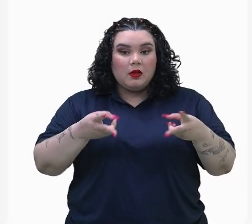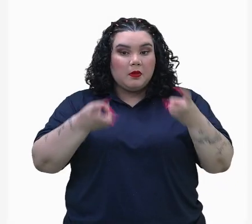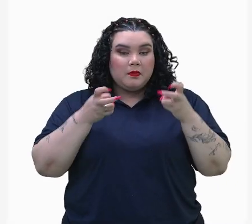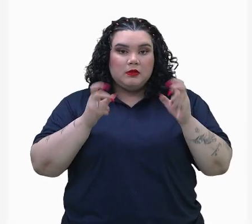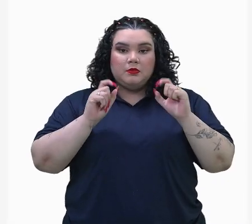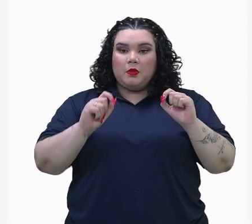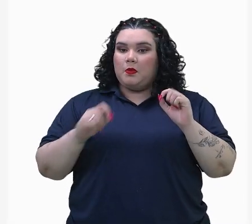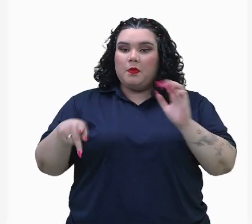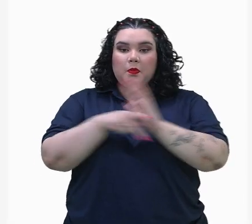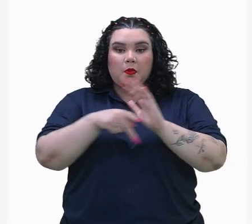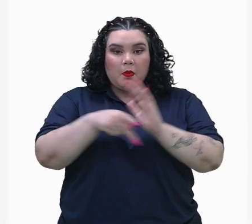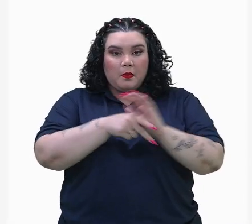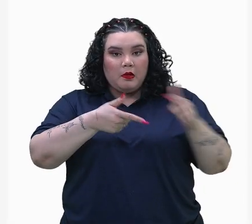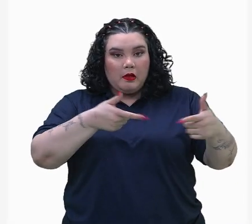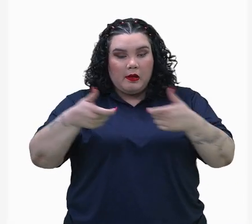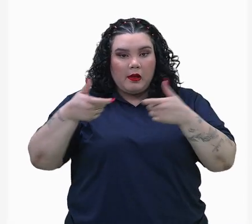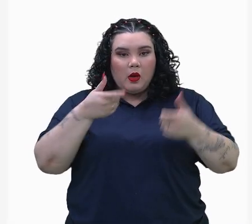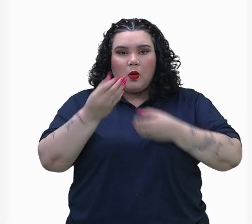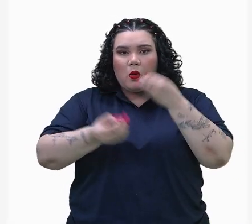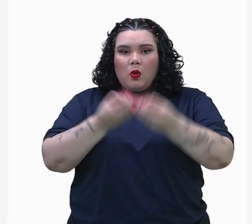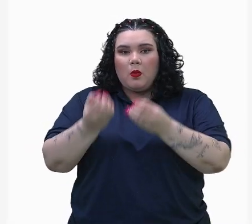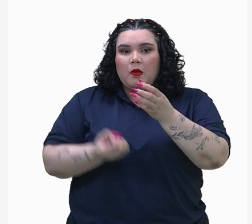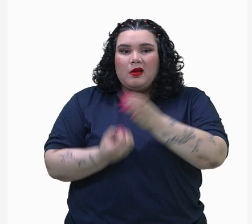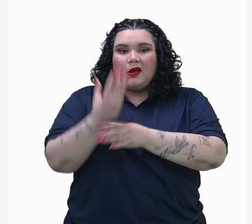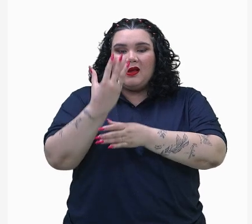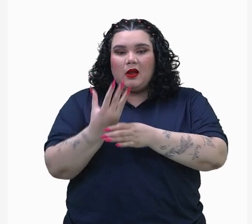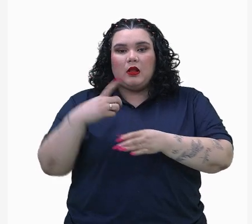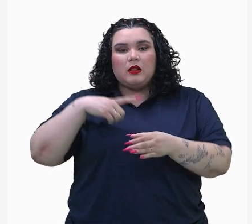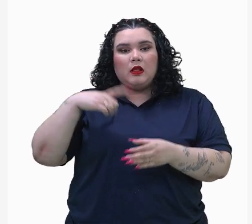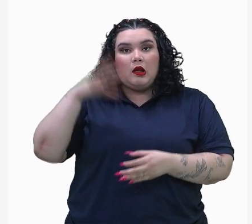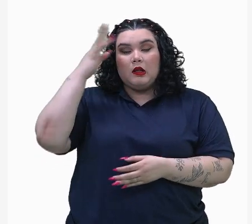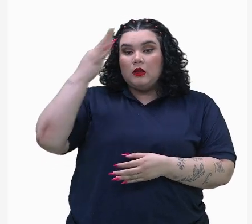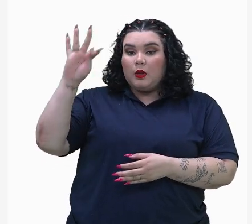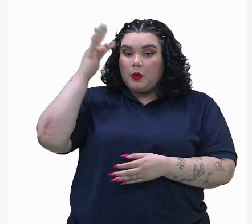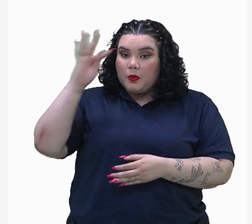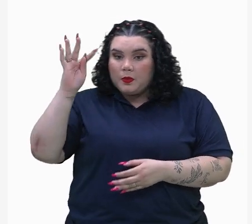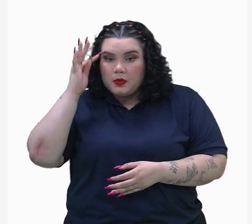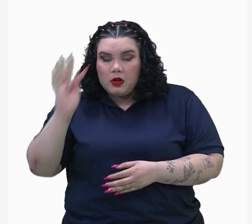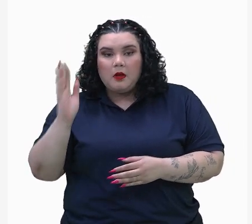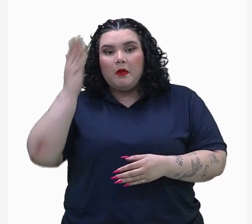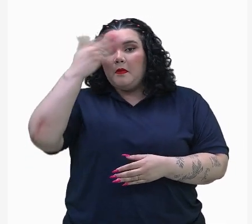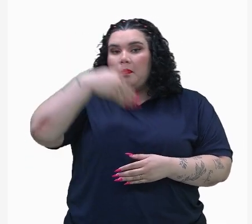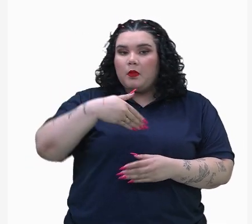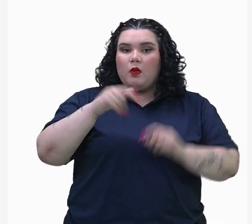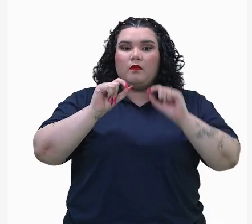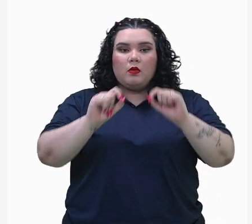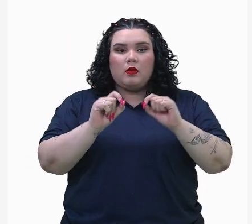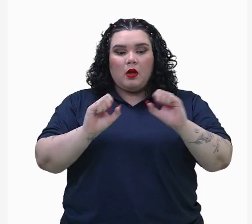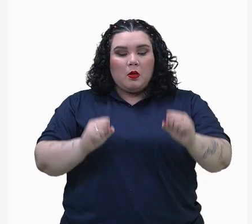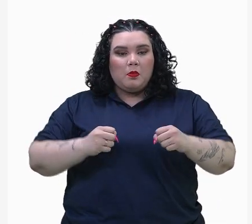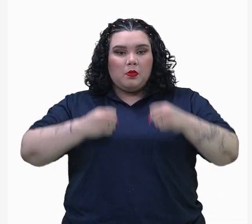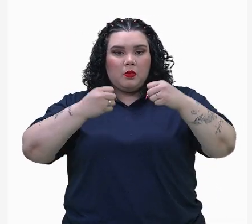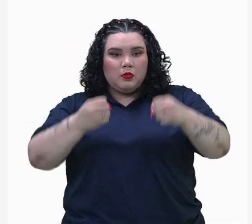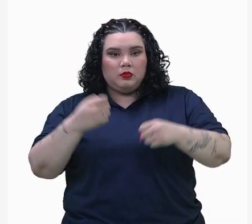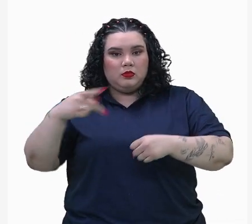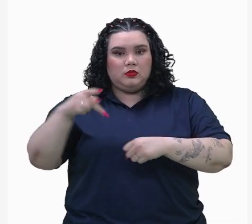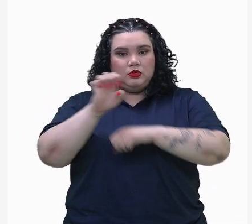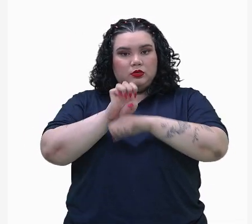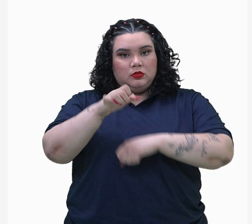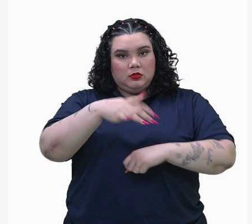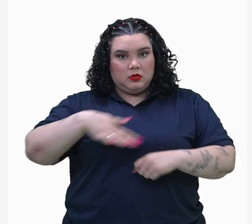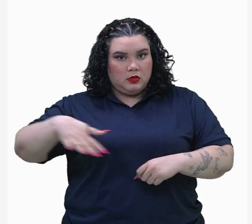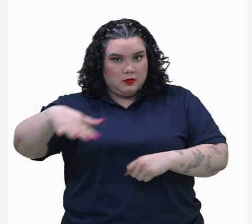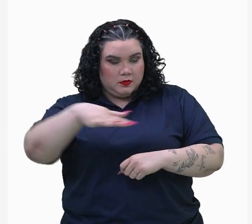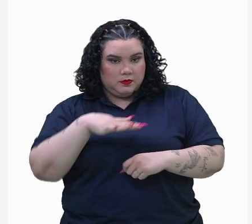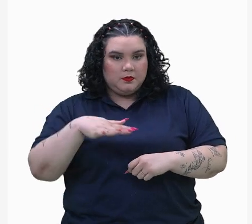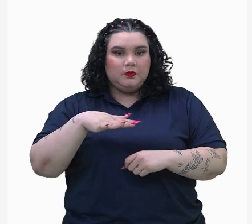levando a elaborar uma teoria para justificar a existência do poder e do Estado absolutista daquele momento. Tá,